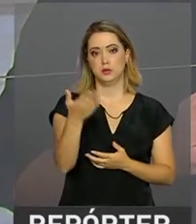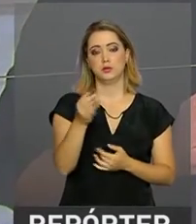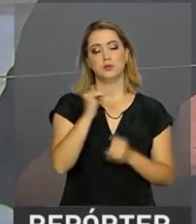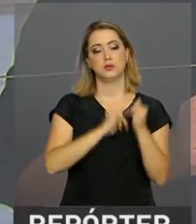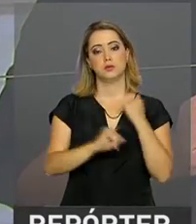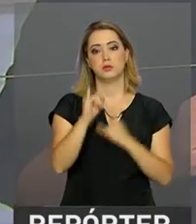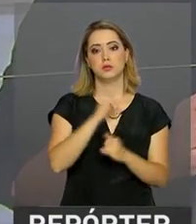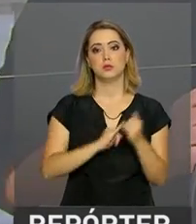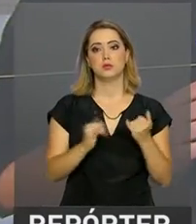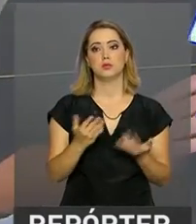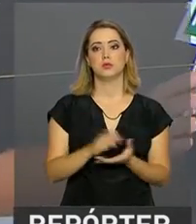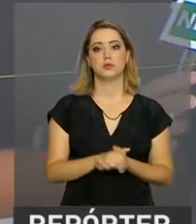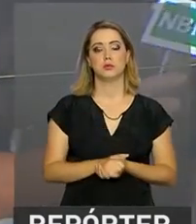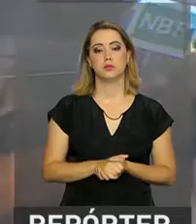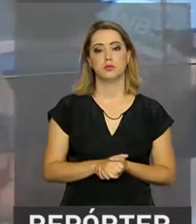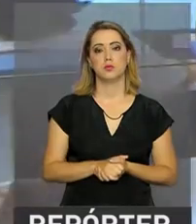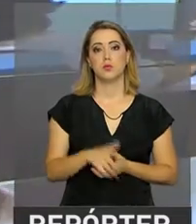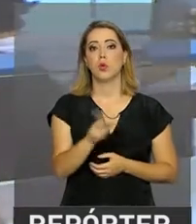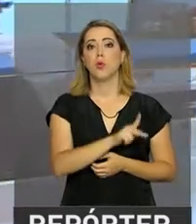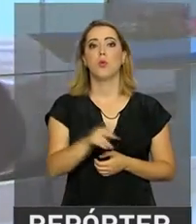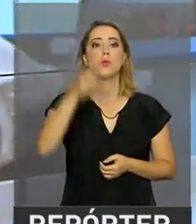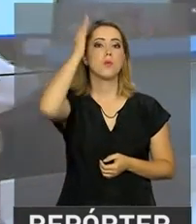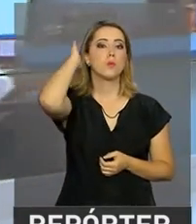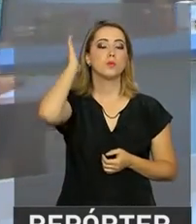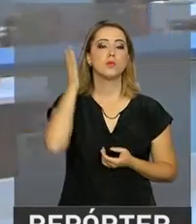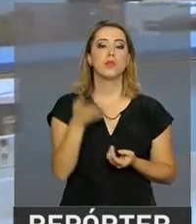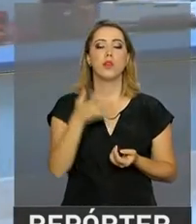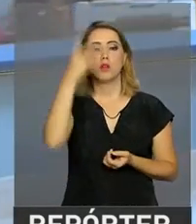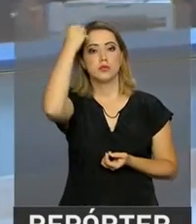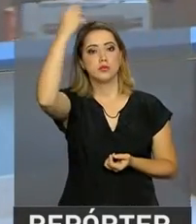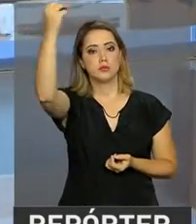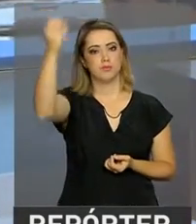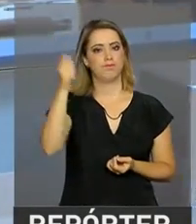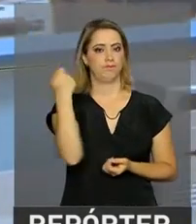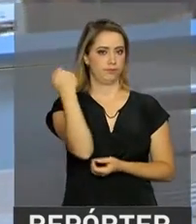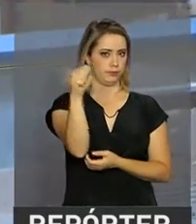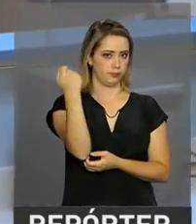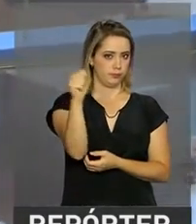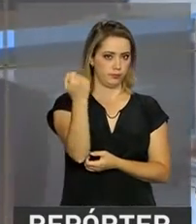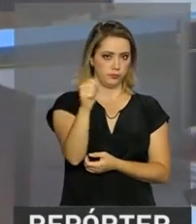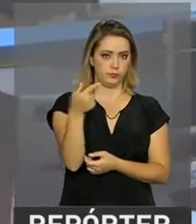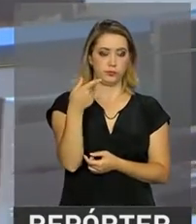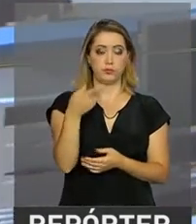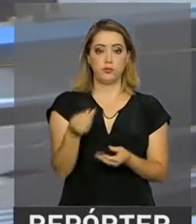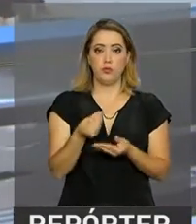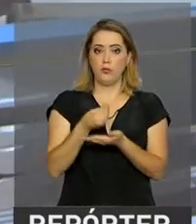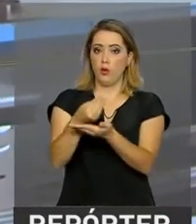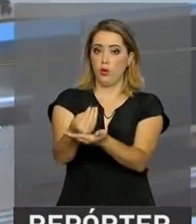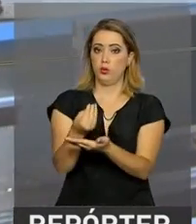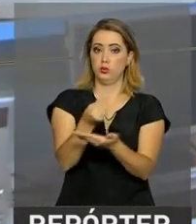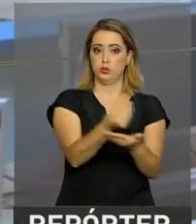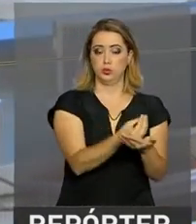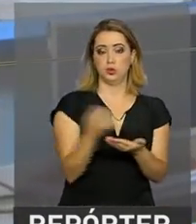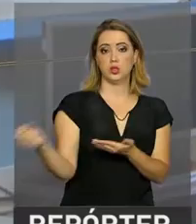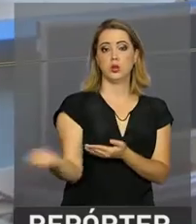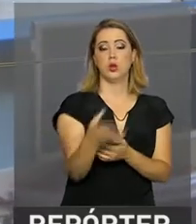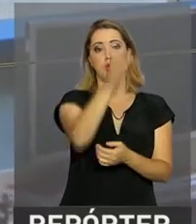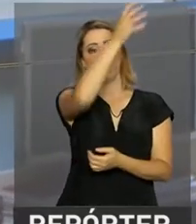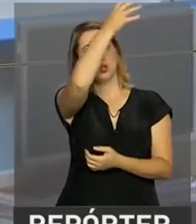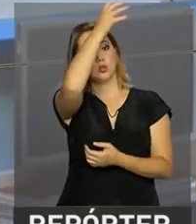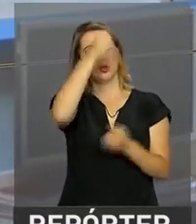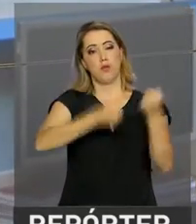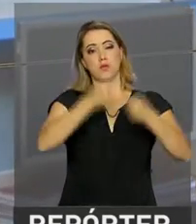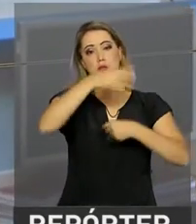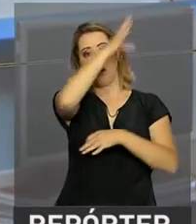pelas suas informações e o presidente michel temer viaja daqui a pouco para o rio grande do sul onde entrega novas ambulâncias para o serviço